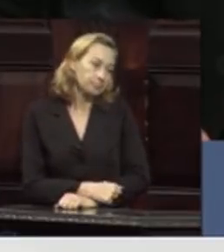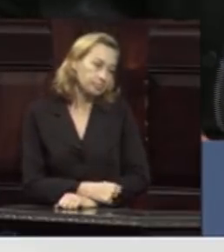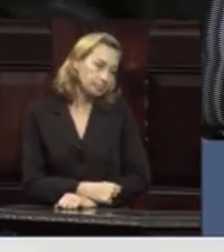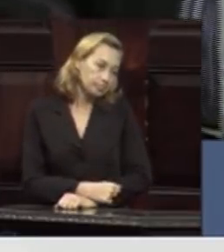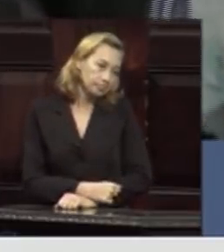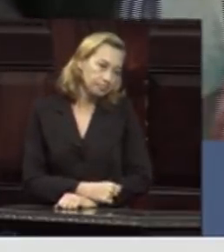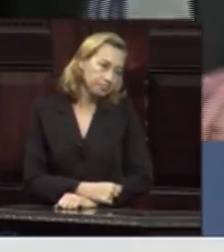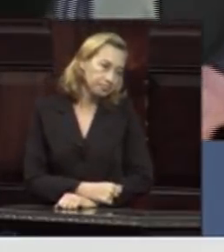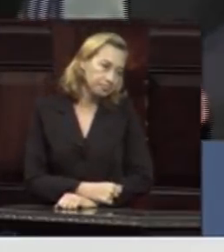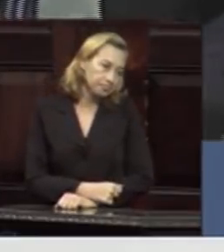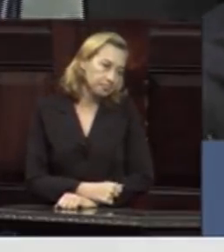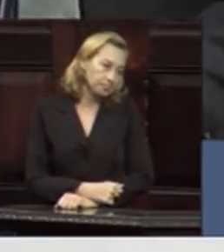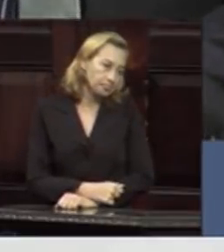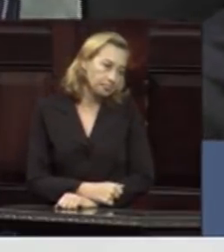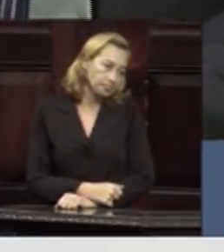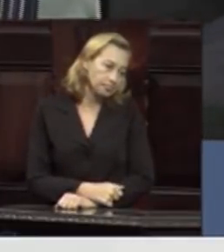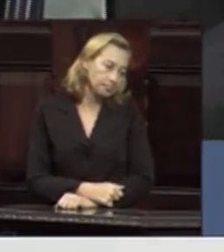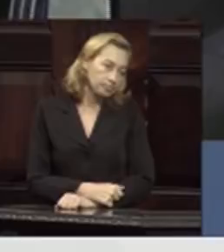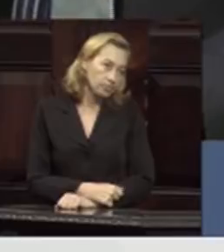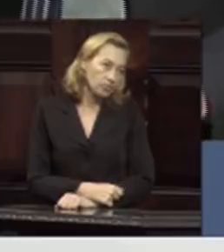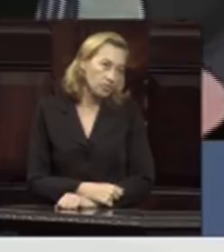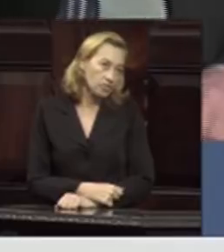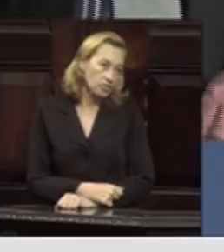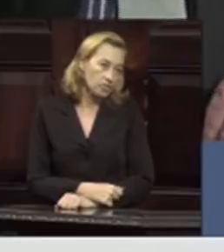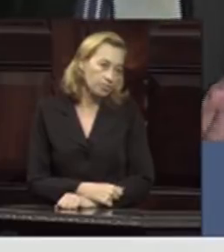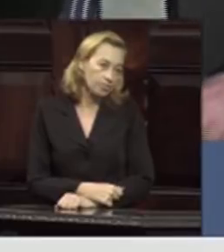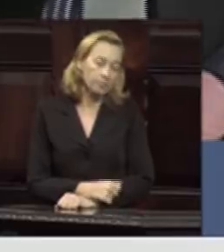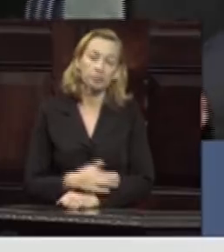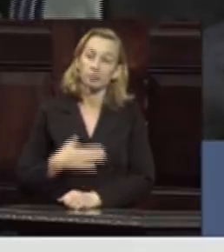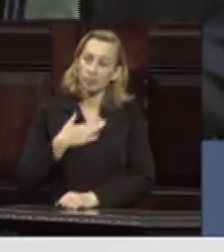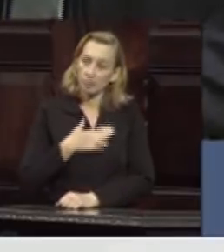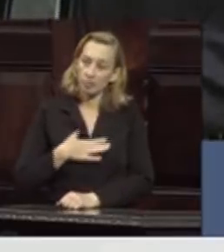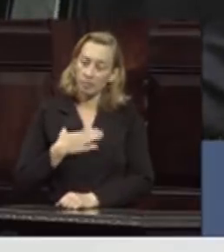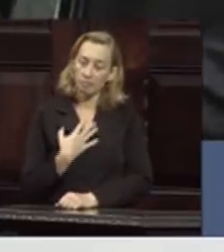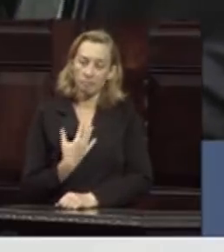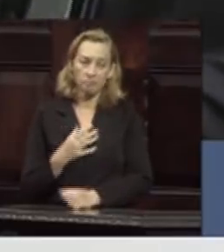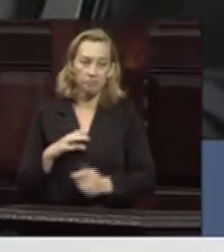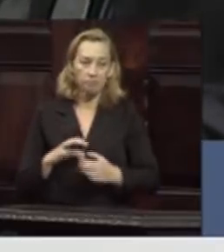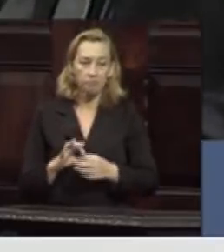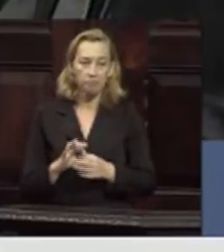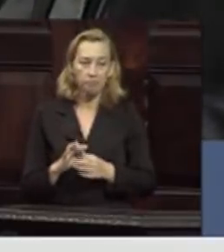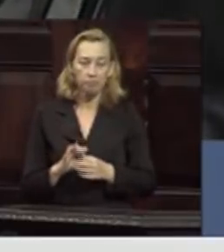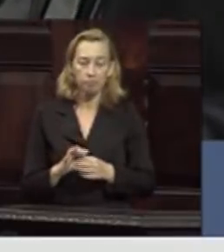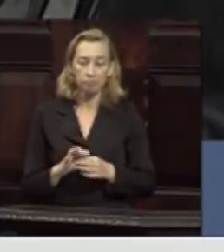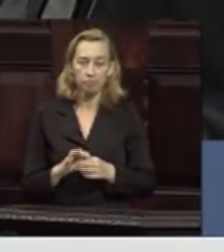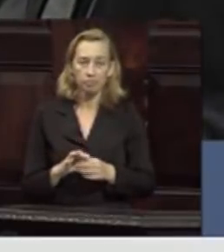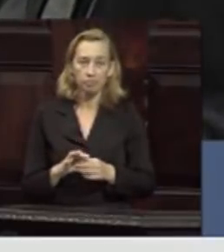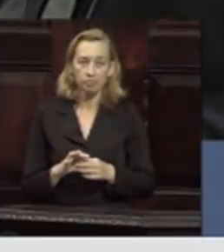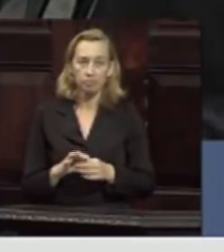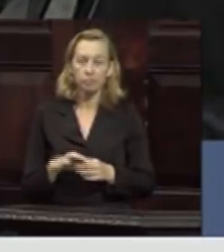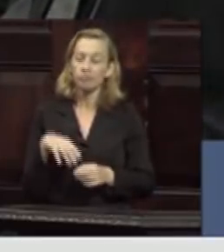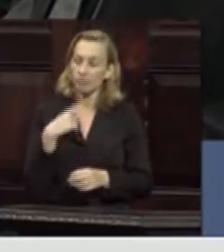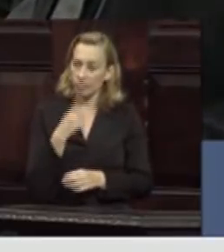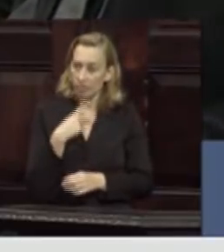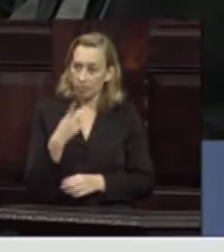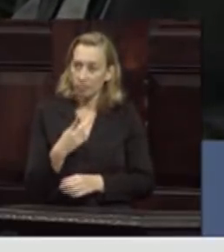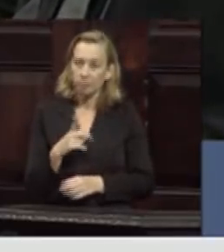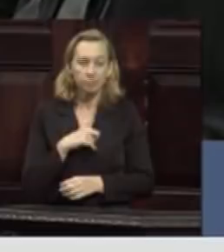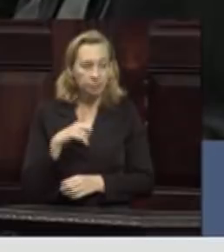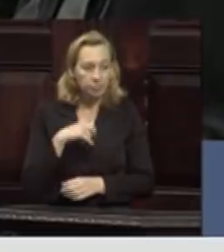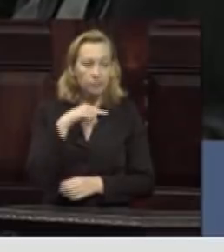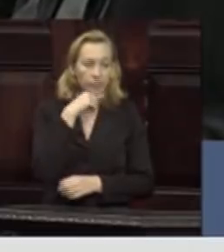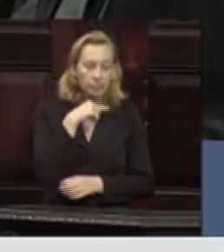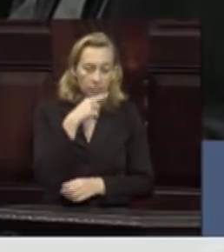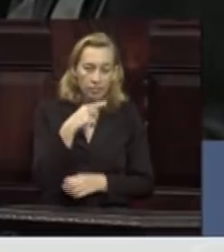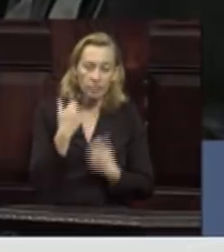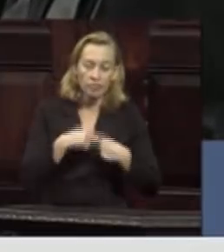eu gostaria de deixar claro, a partir do momento que surge qualquer dúvida, e aí precisa da participação